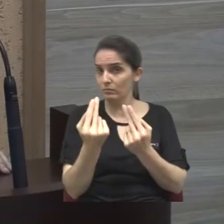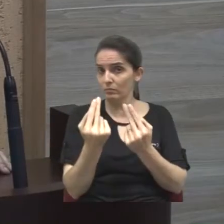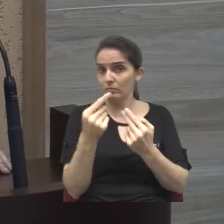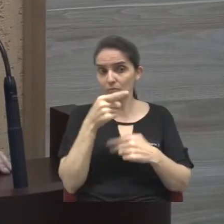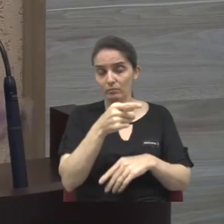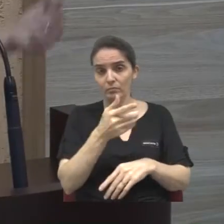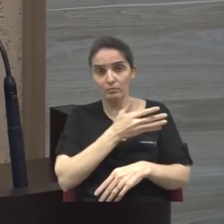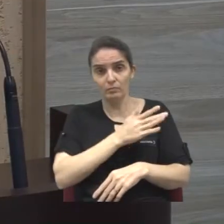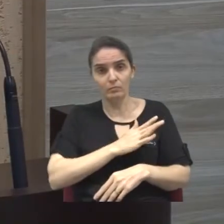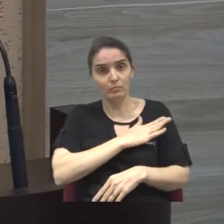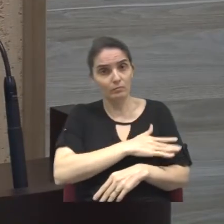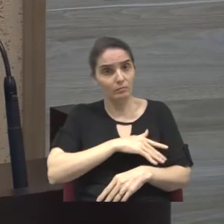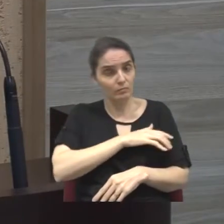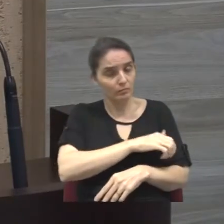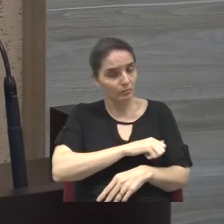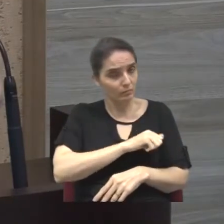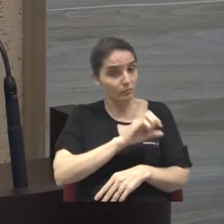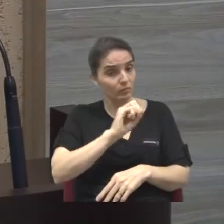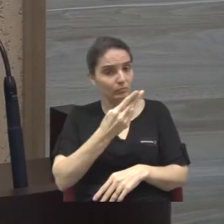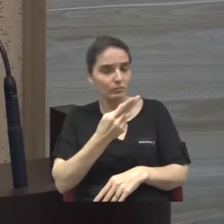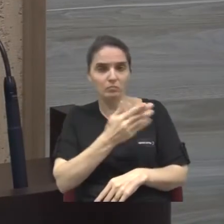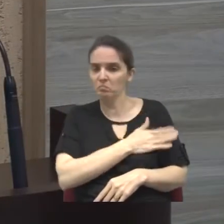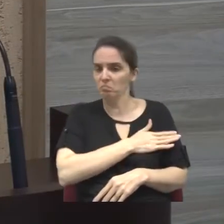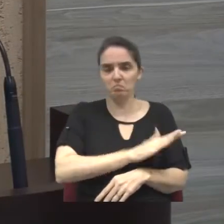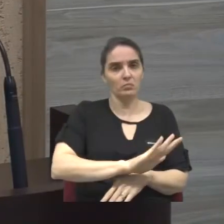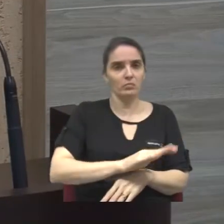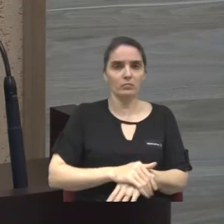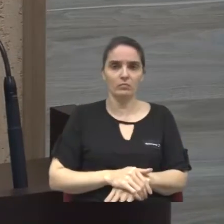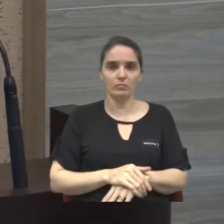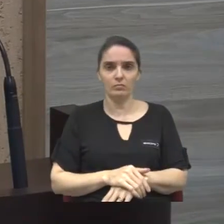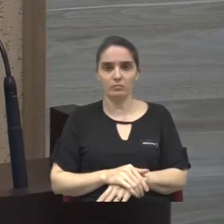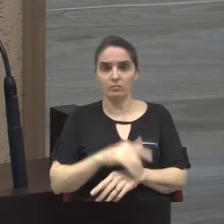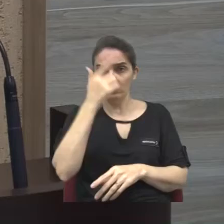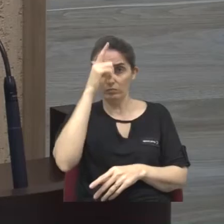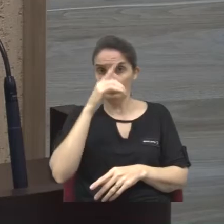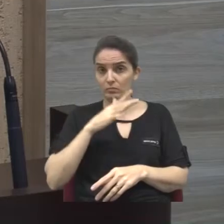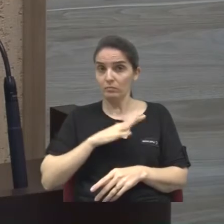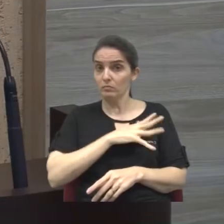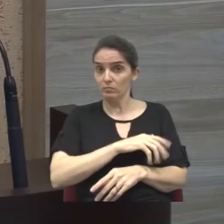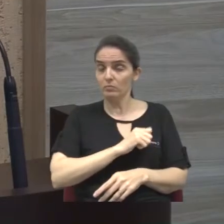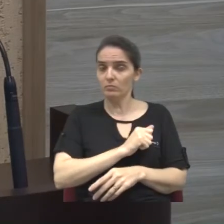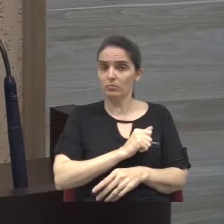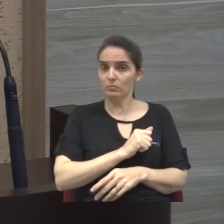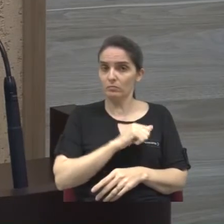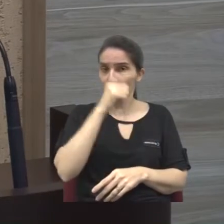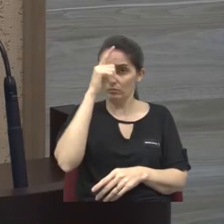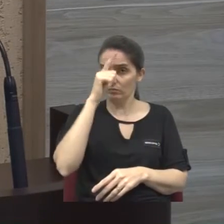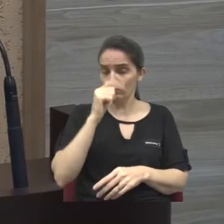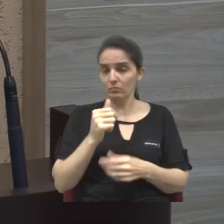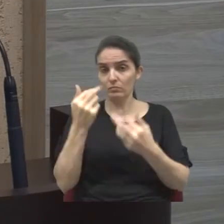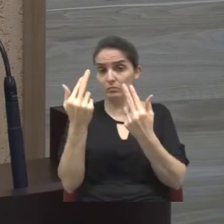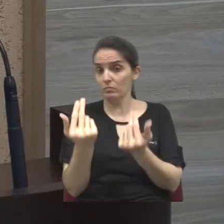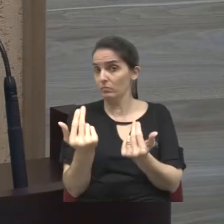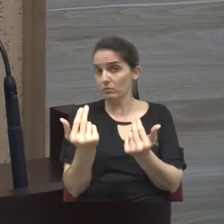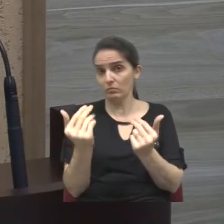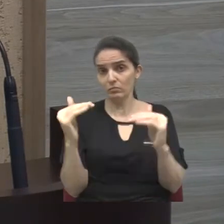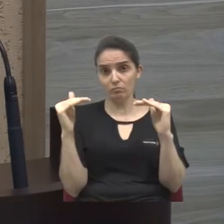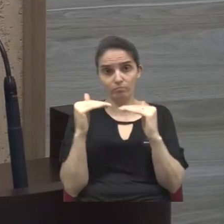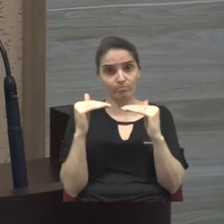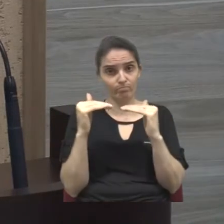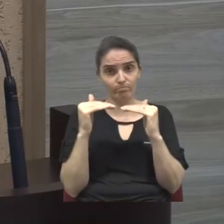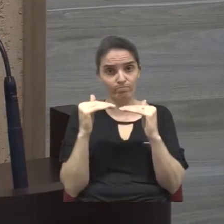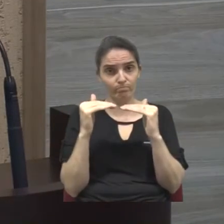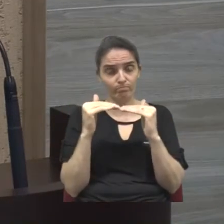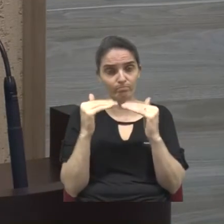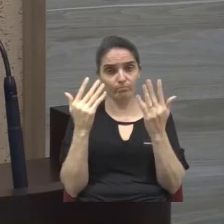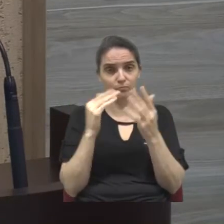não. O senhor gostando de mim ou não. O senhor me deve respeito, assim como eu devo respeito ao senhor. E tento assim colocar